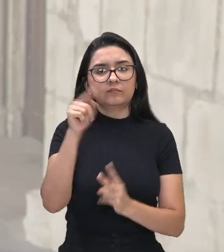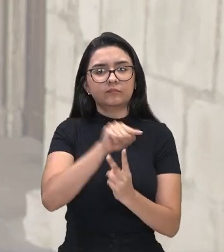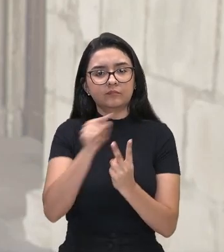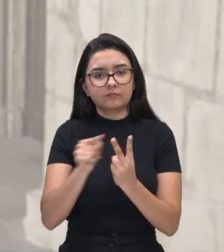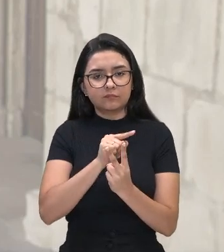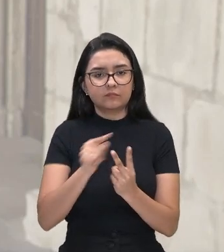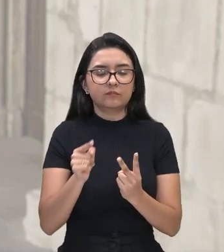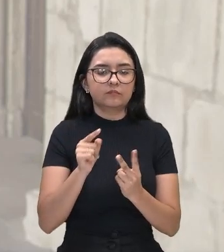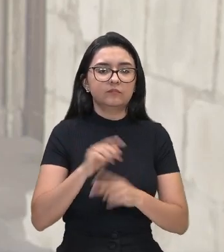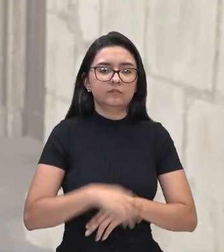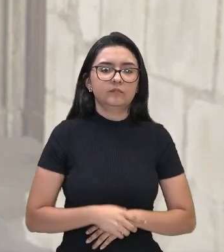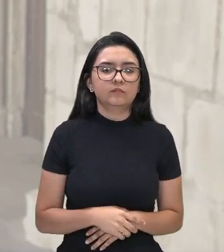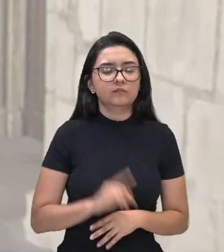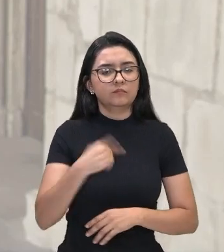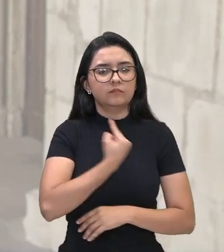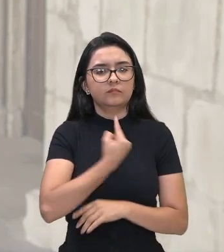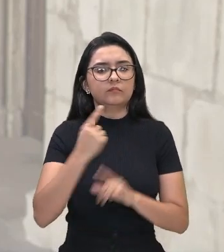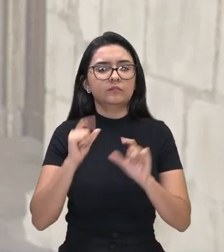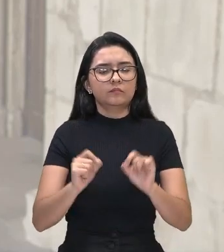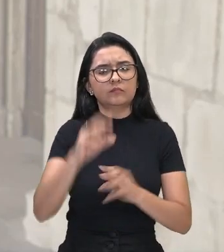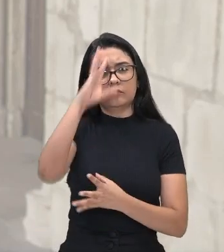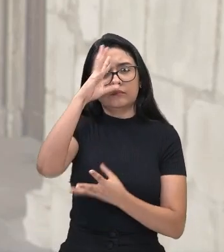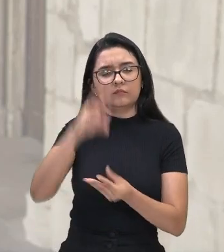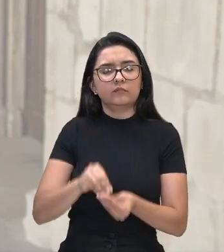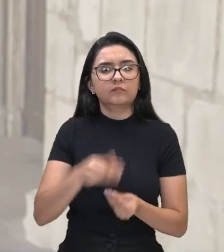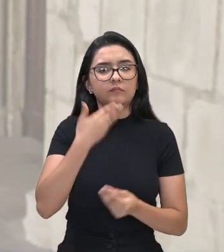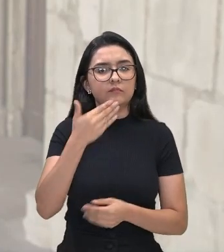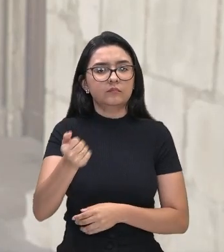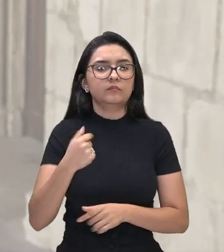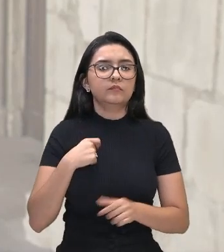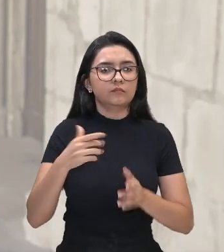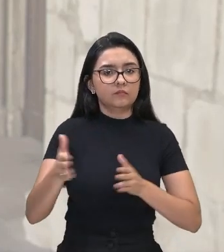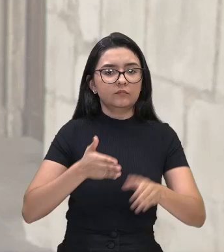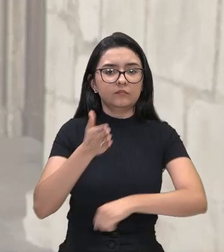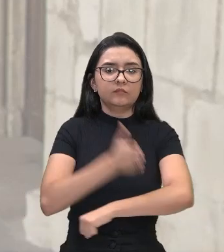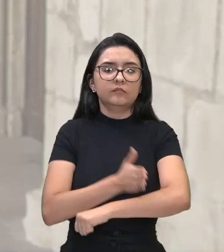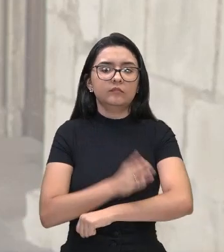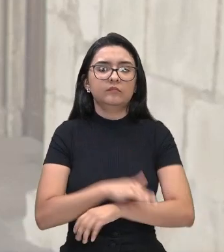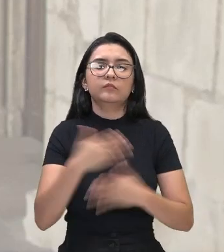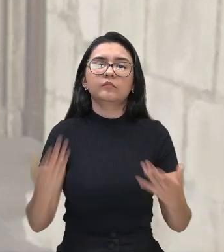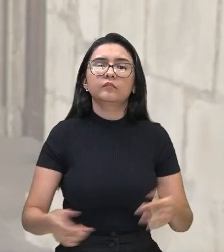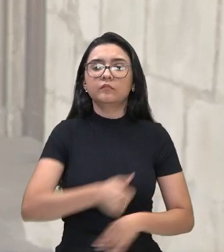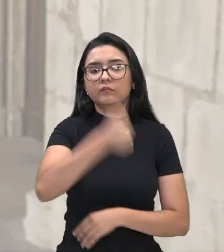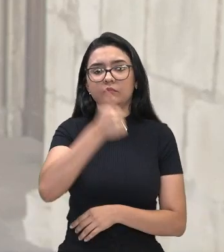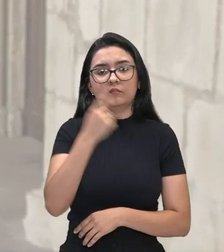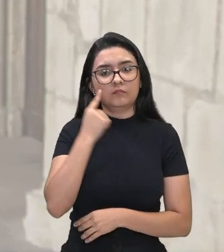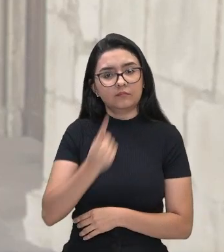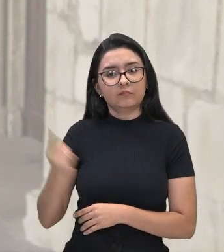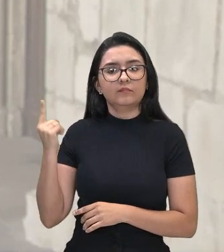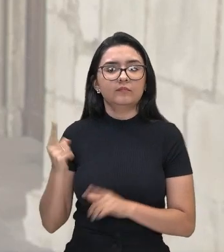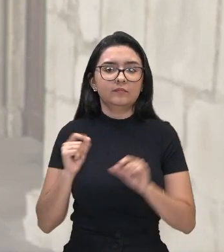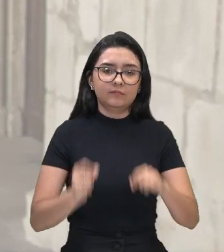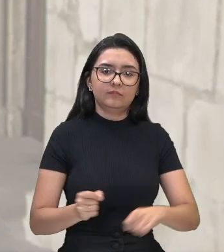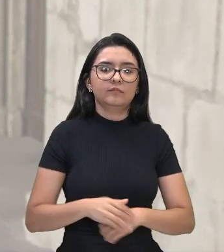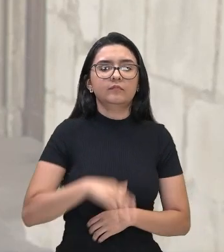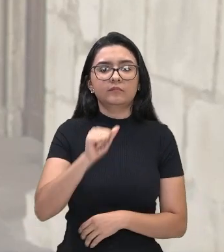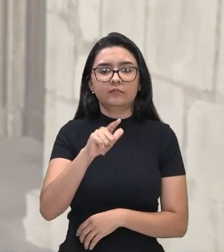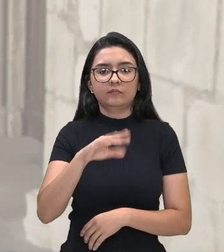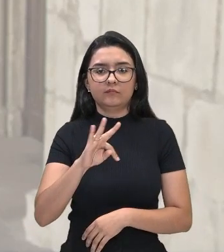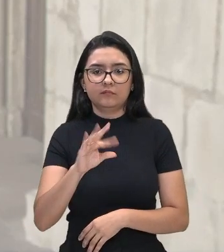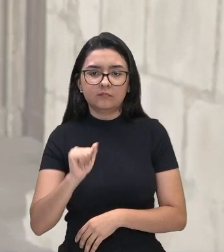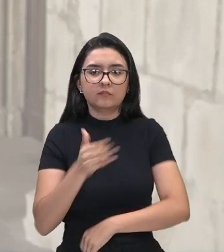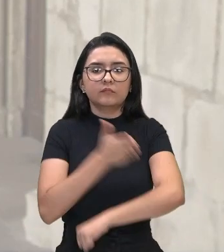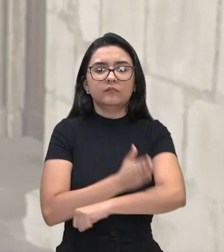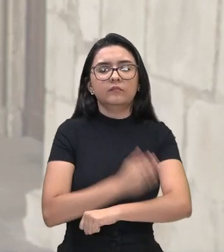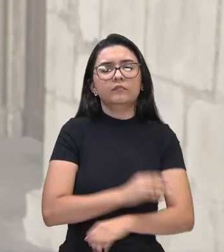históricos distintos, para a gente também compreender melhor a Idade Média. Primeiramente, a gente tem a Alta Idade Média, que vai do século V